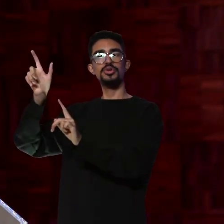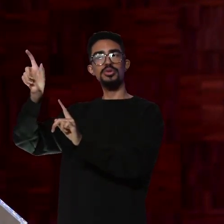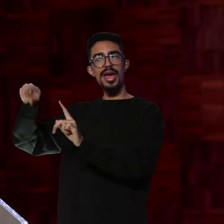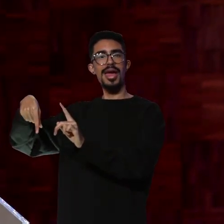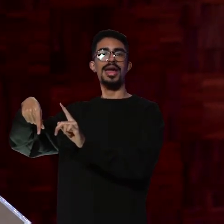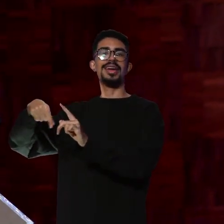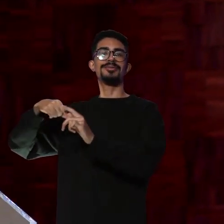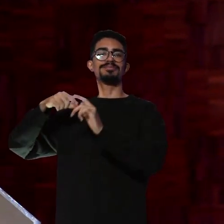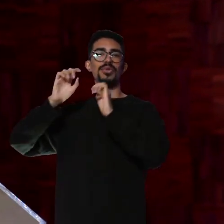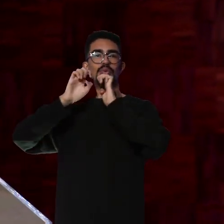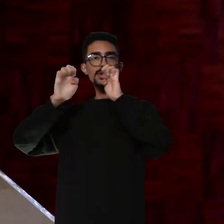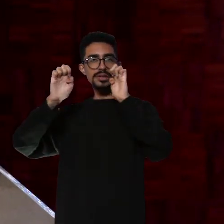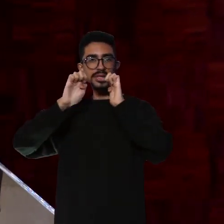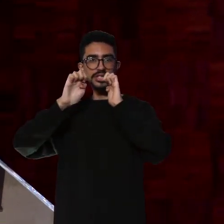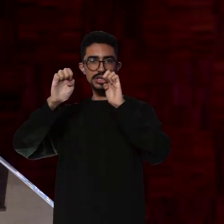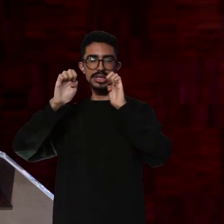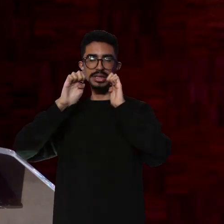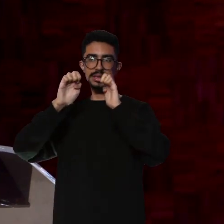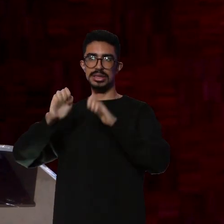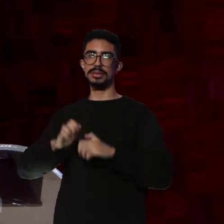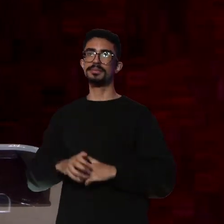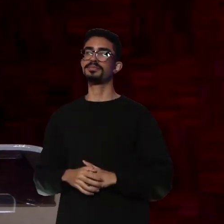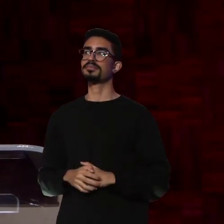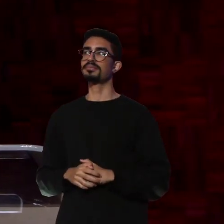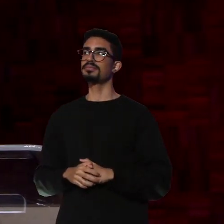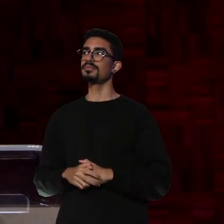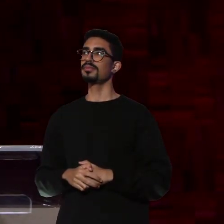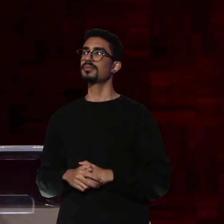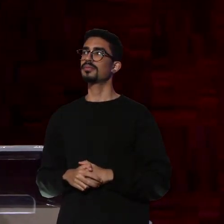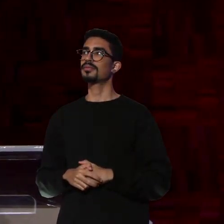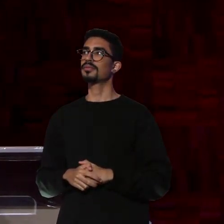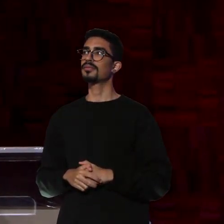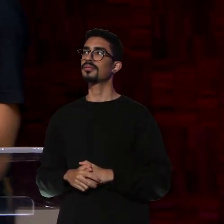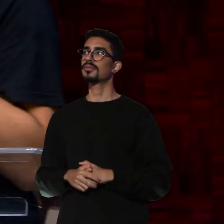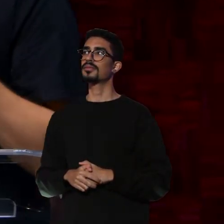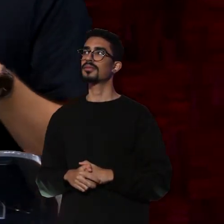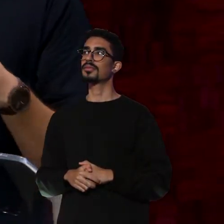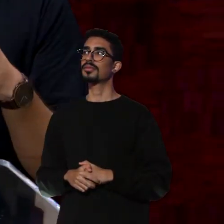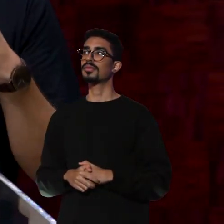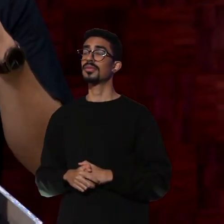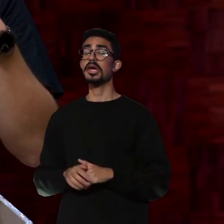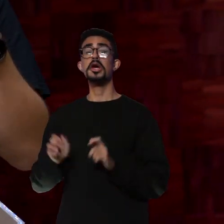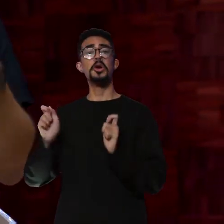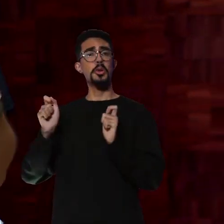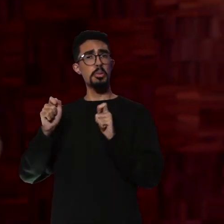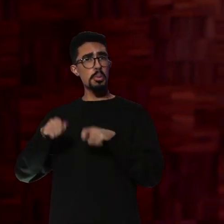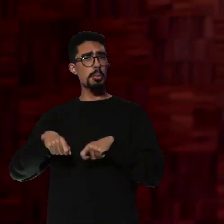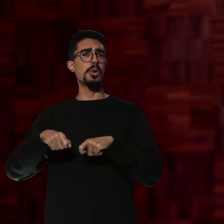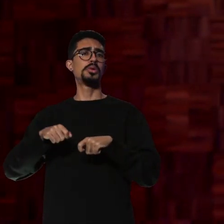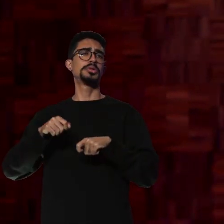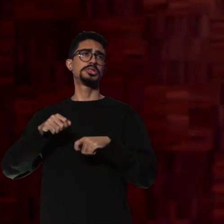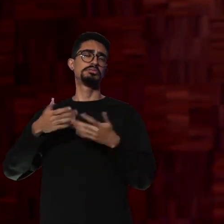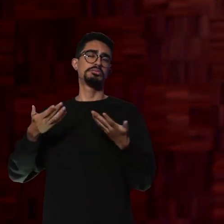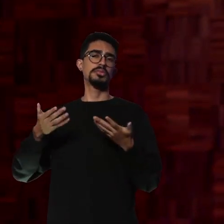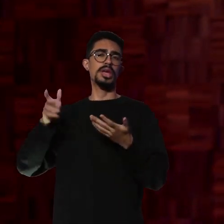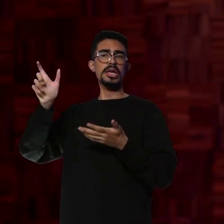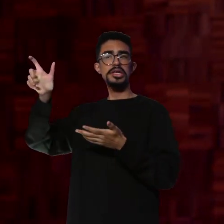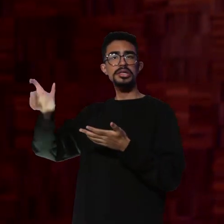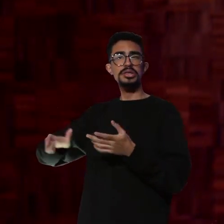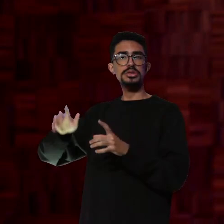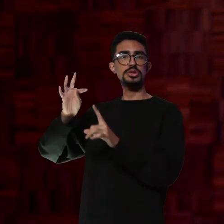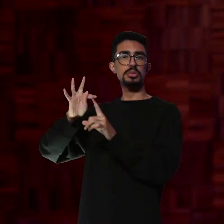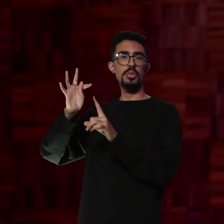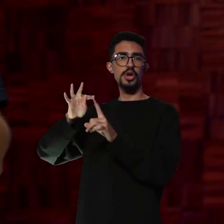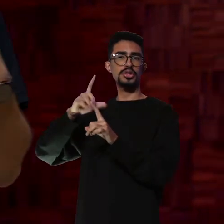mais provável, de acordo com os relatos que nós temos, que Timóteo era alguém com um dom muito mais pastoral com relação aos dons de